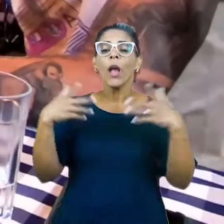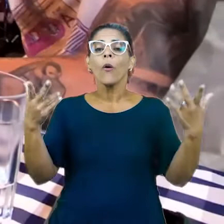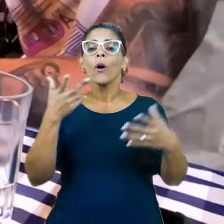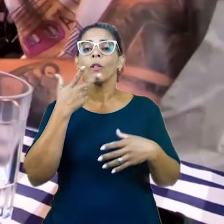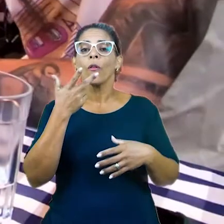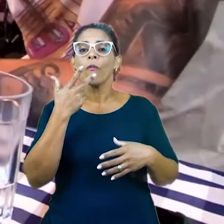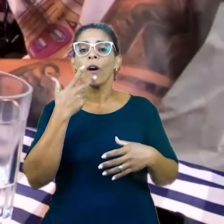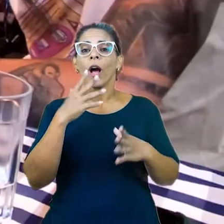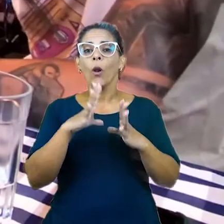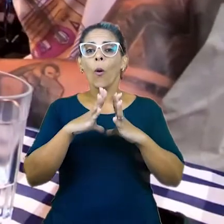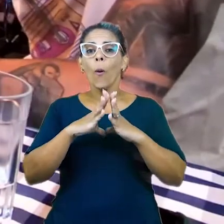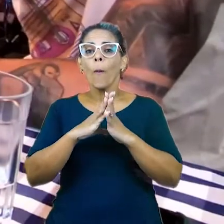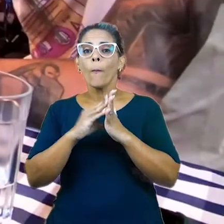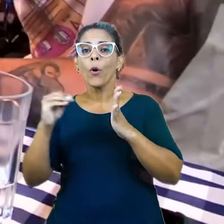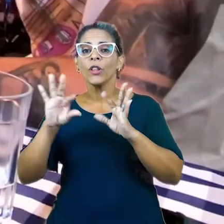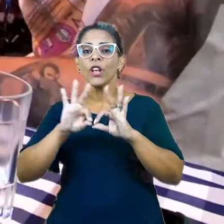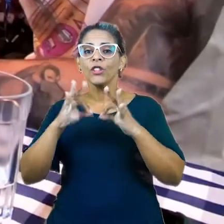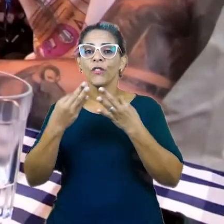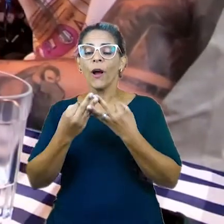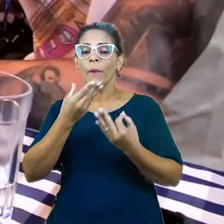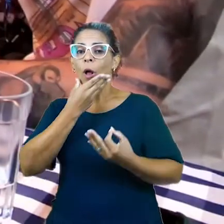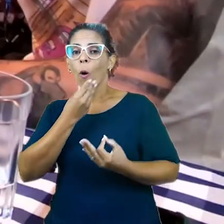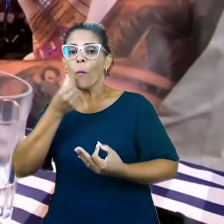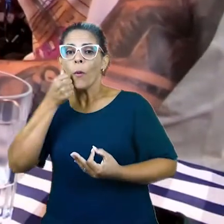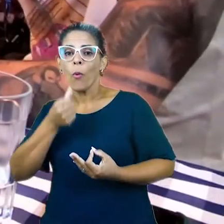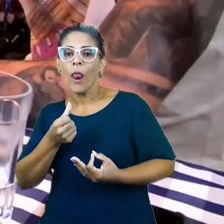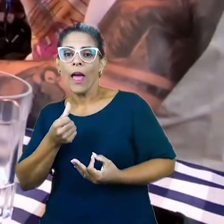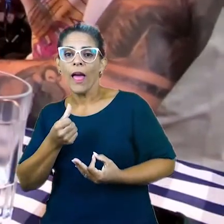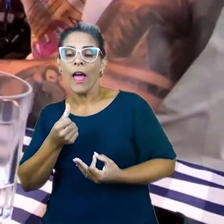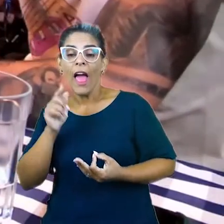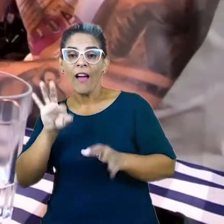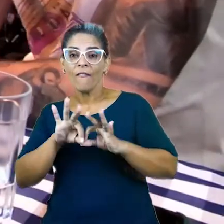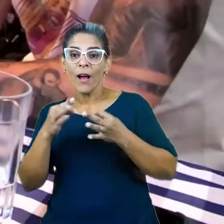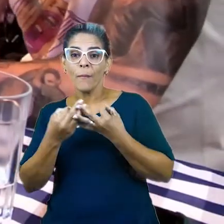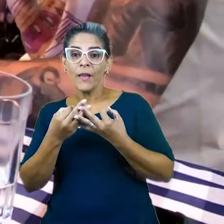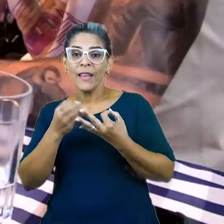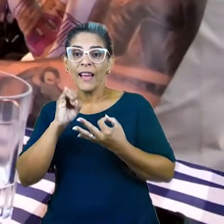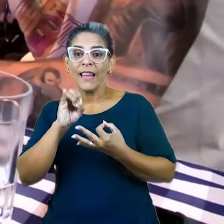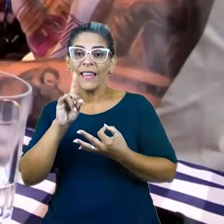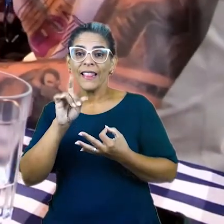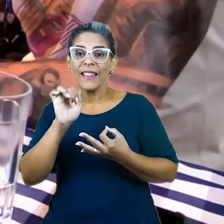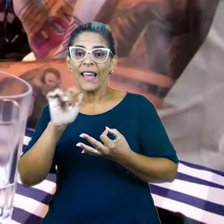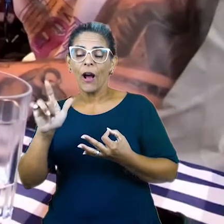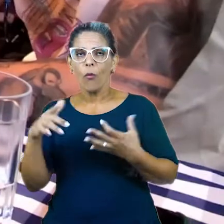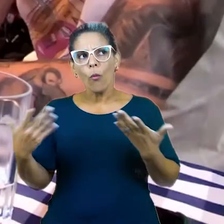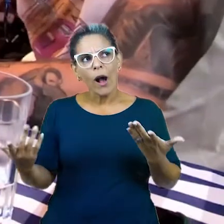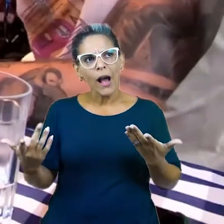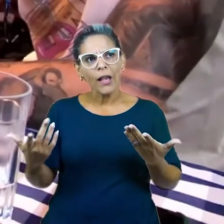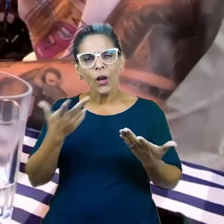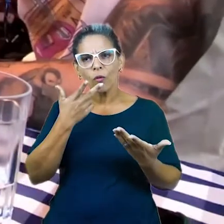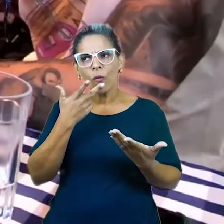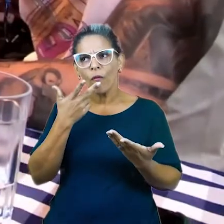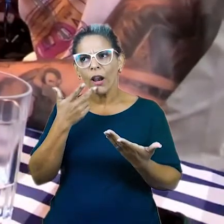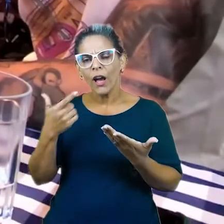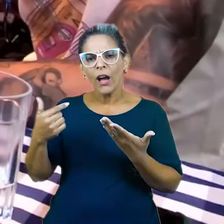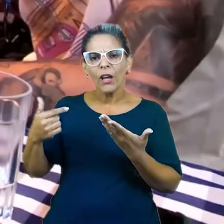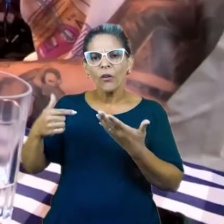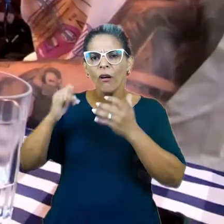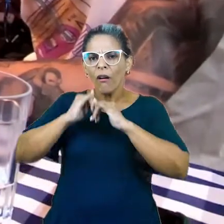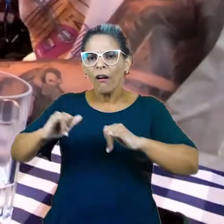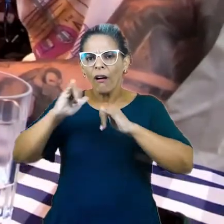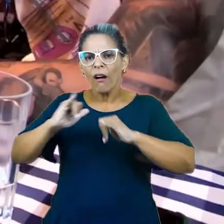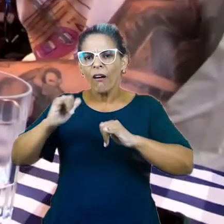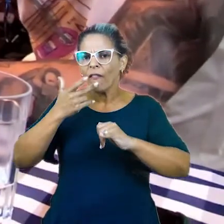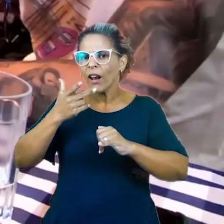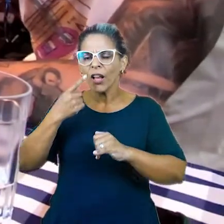assim, ó, o modelo de família ideal é aquele que tem homem e mulher, como assim? Aí a gente está legitimando uma prática, a